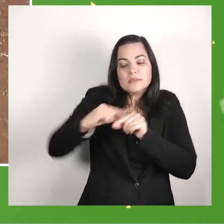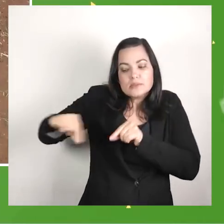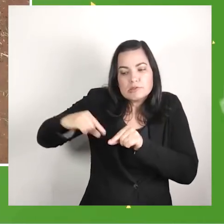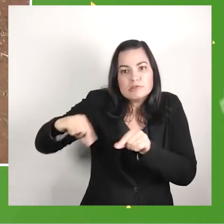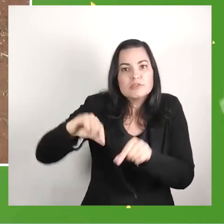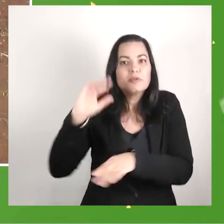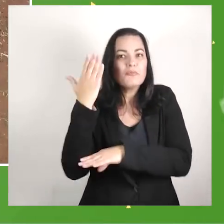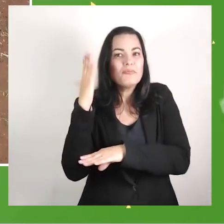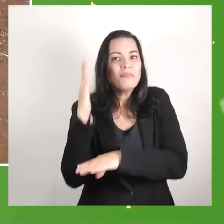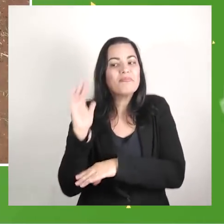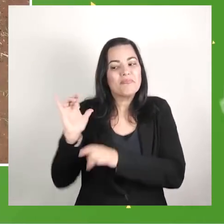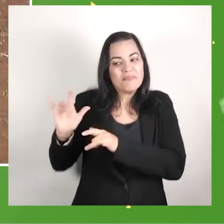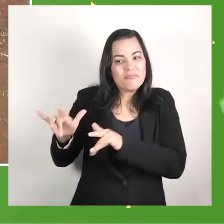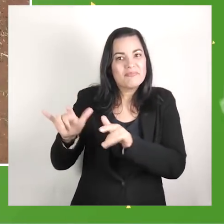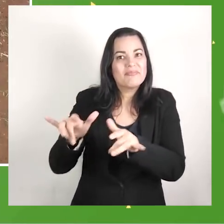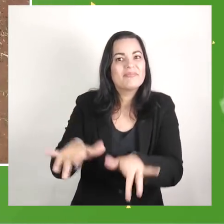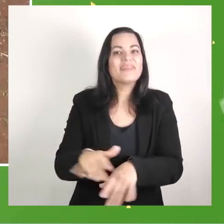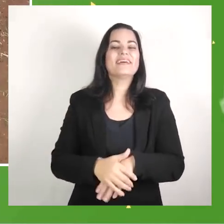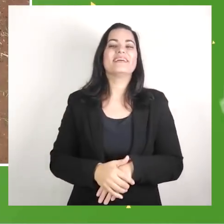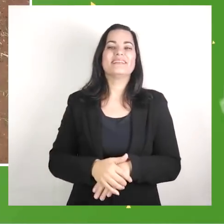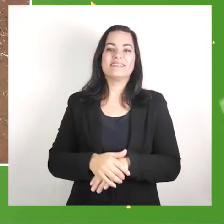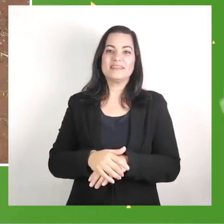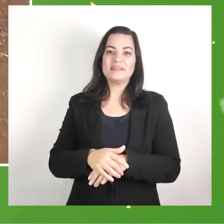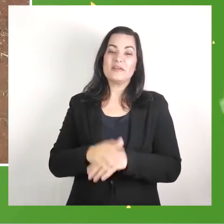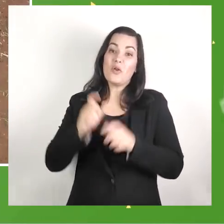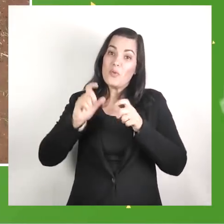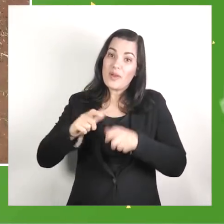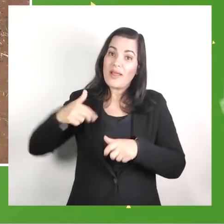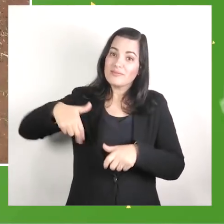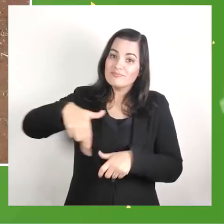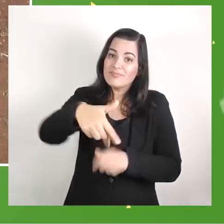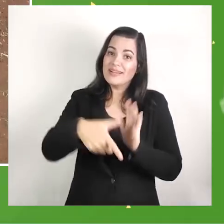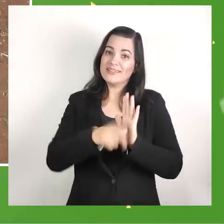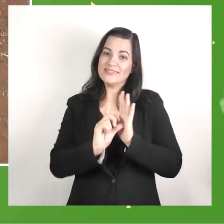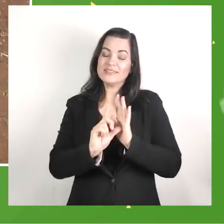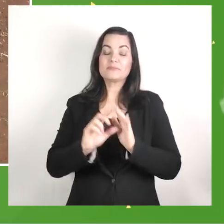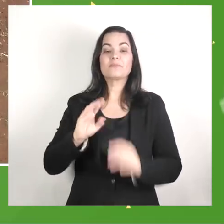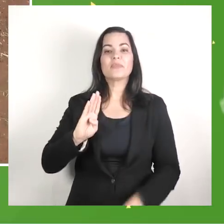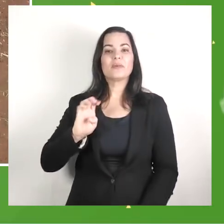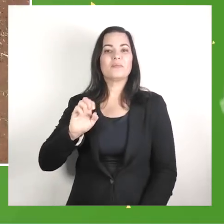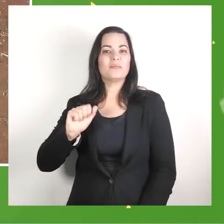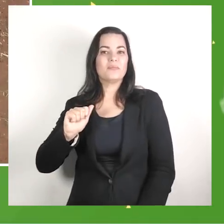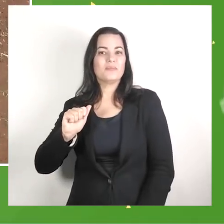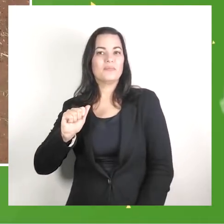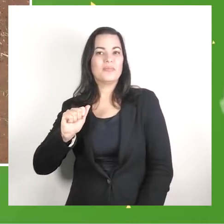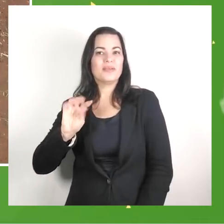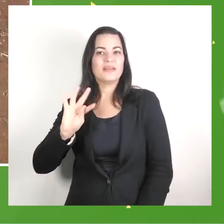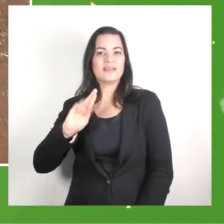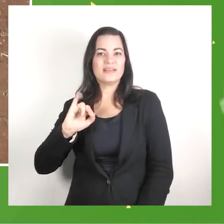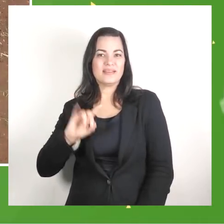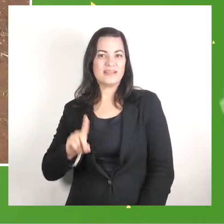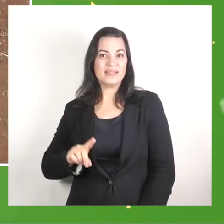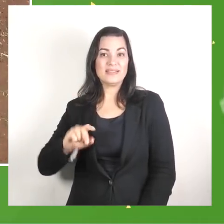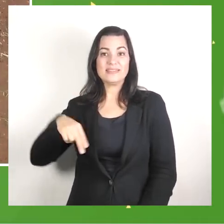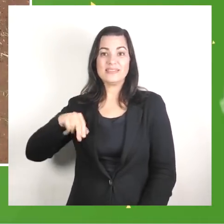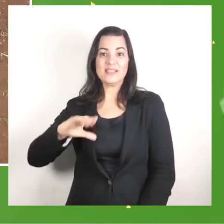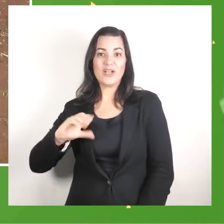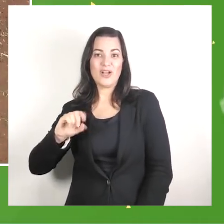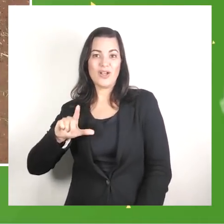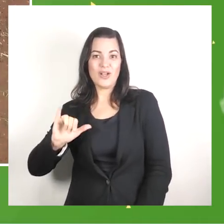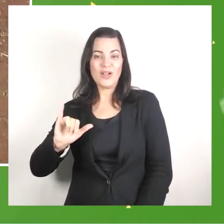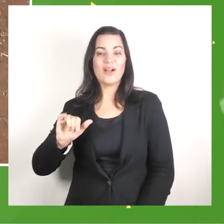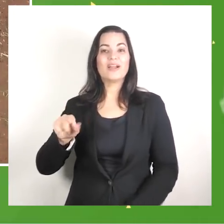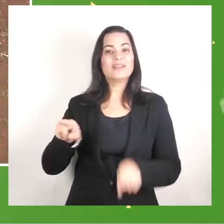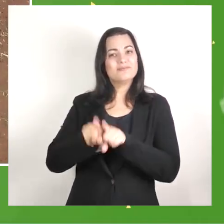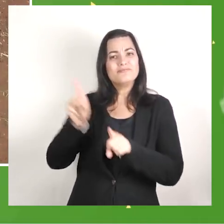trilho de gravetos lá marcando por onde ele passou. A Beatriz e a Nicole, elas trouxeram ideias bem